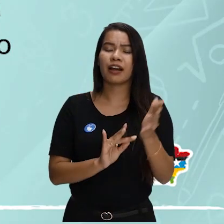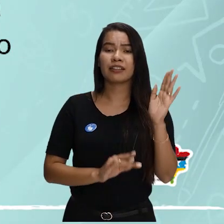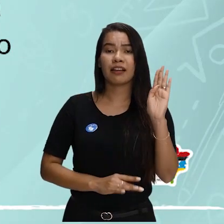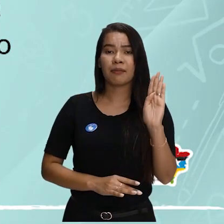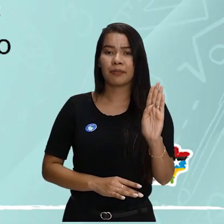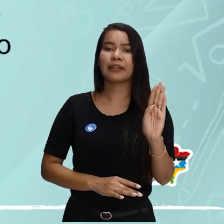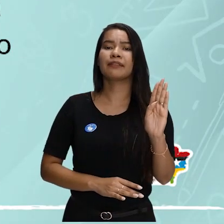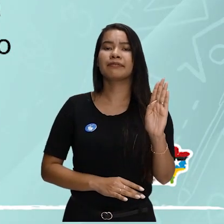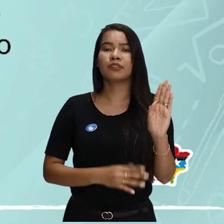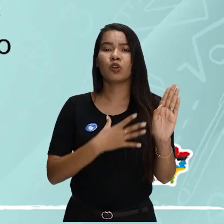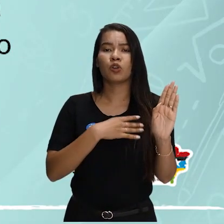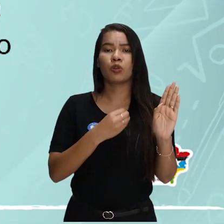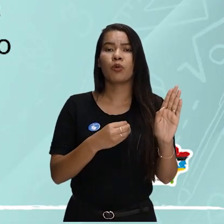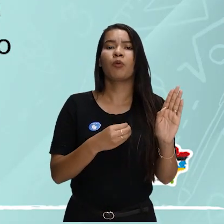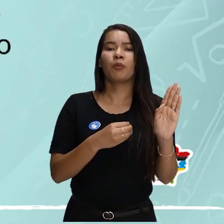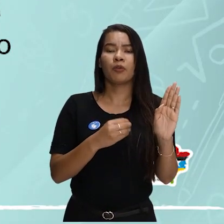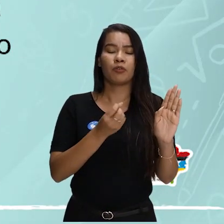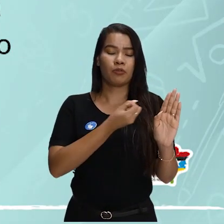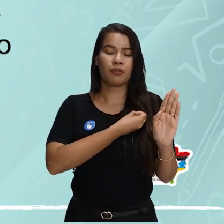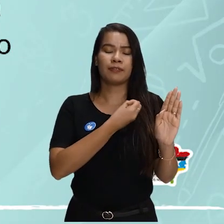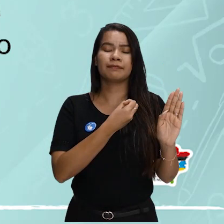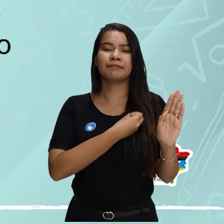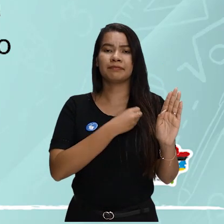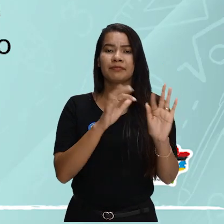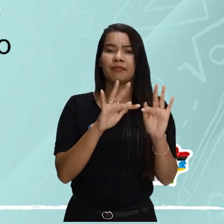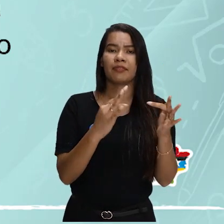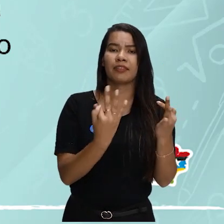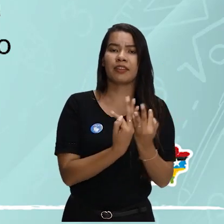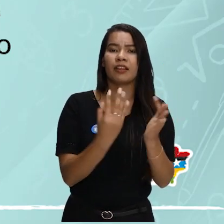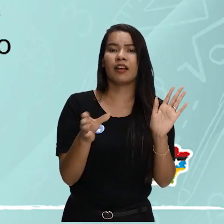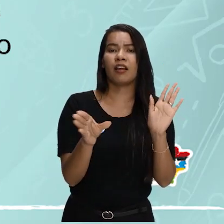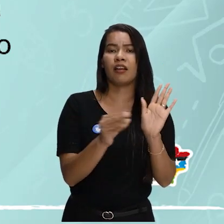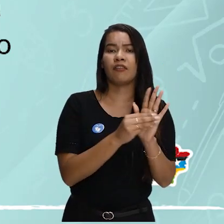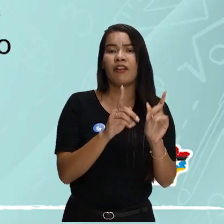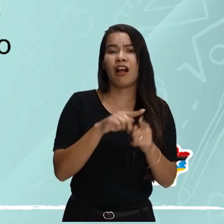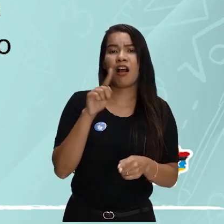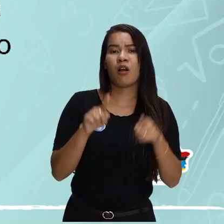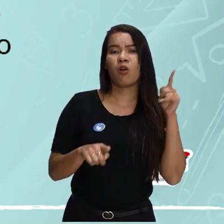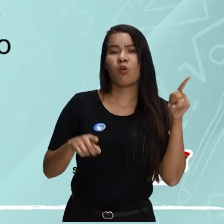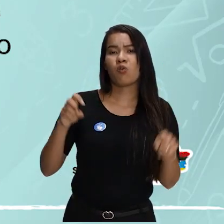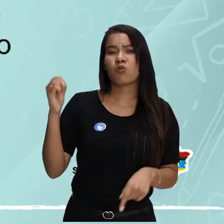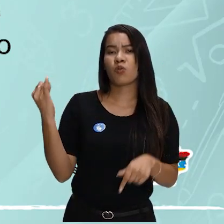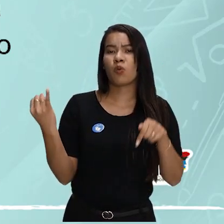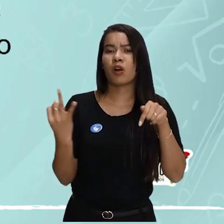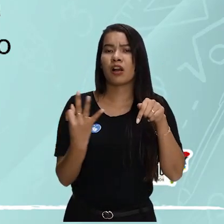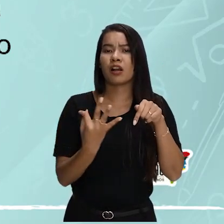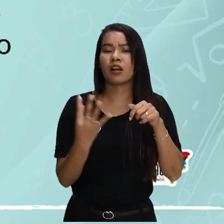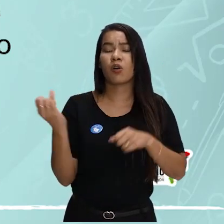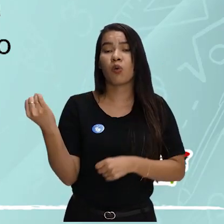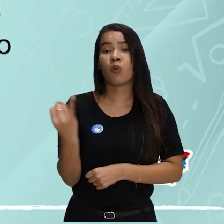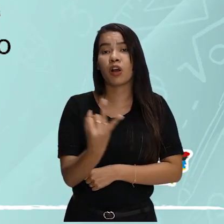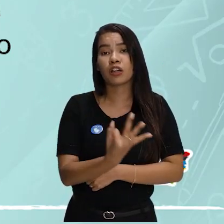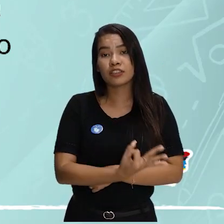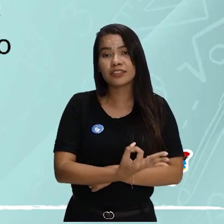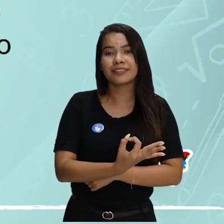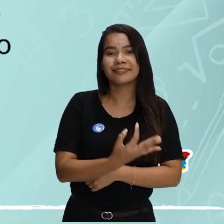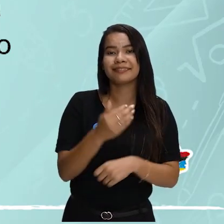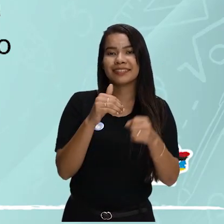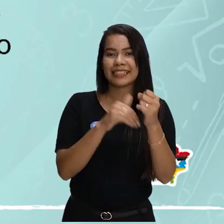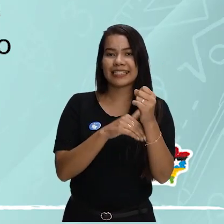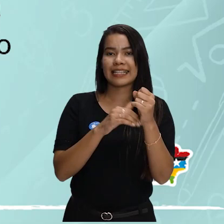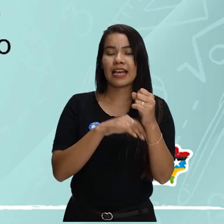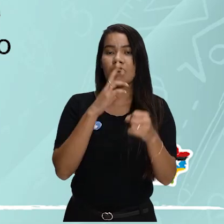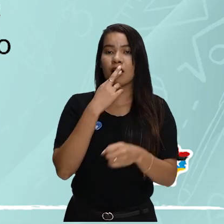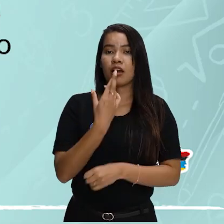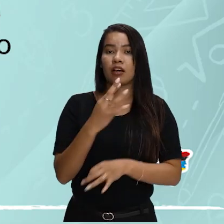filhos de uma família constitui uma variável quantitativa discreta. Resposta correta,